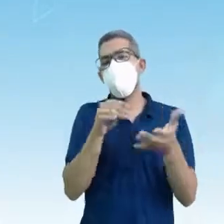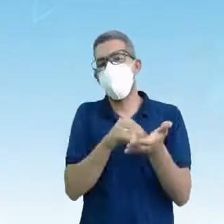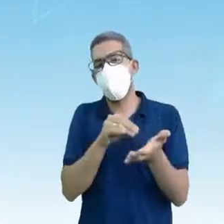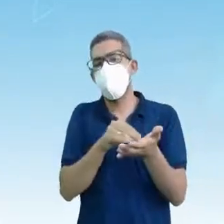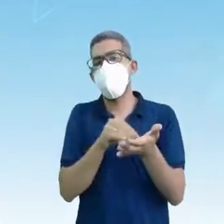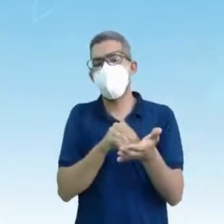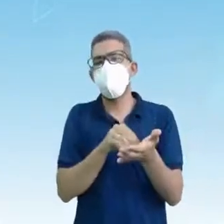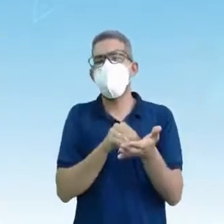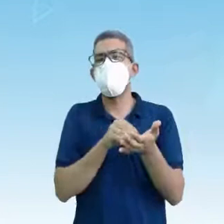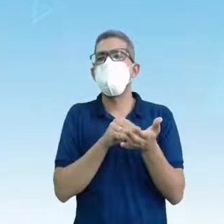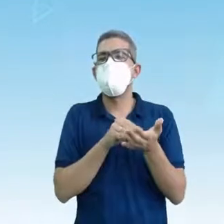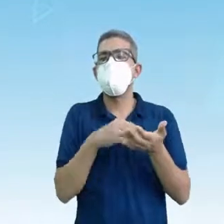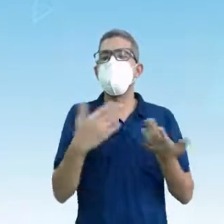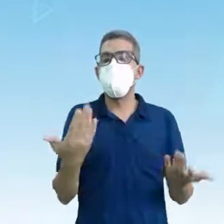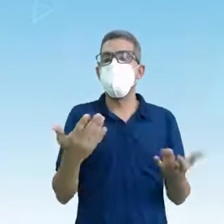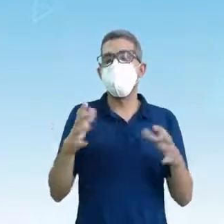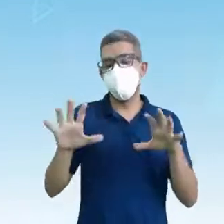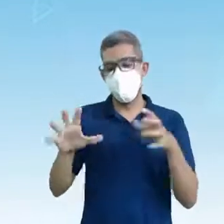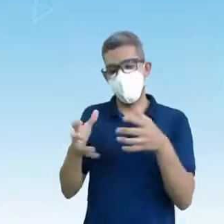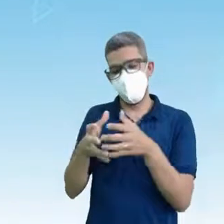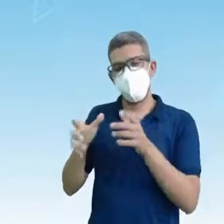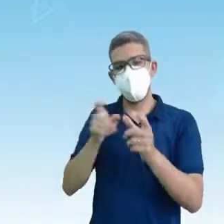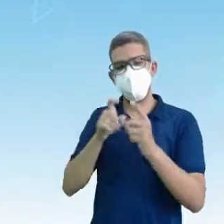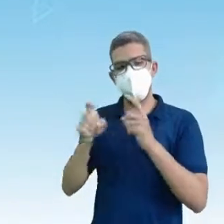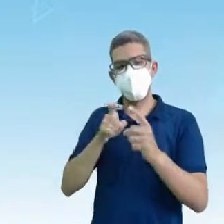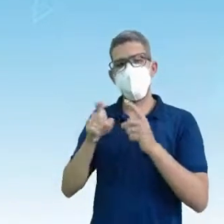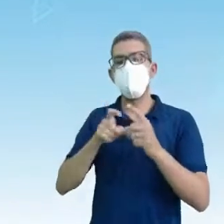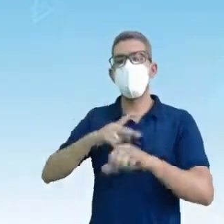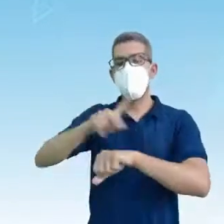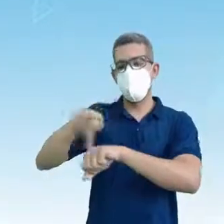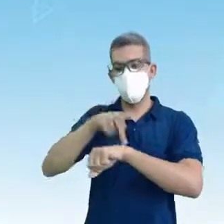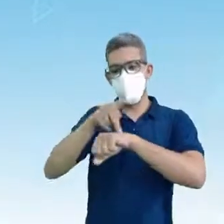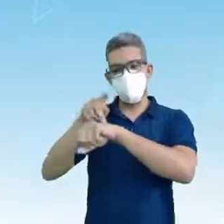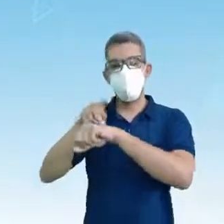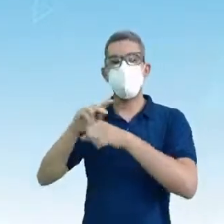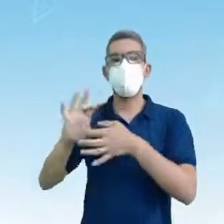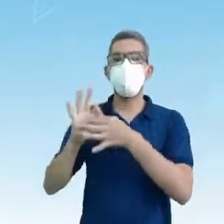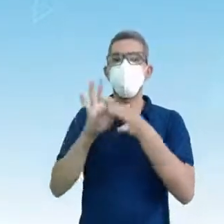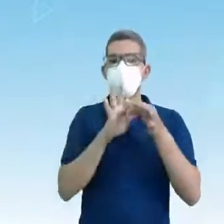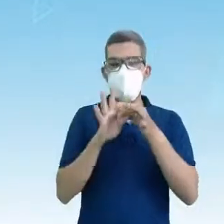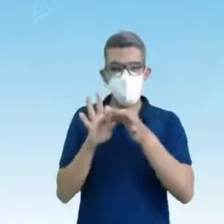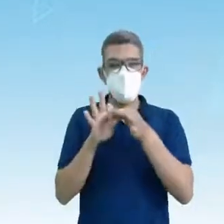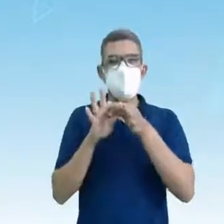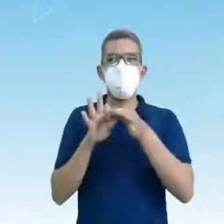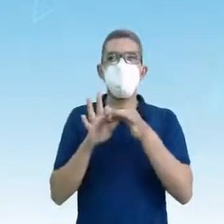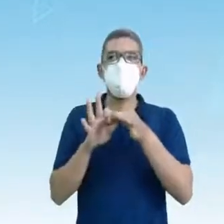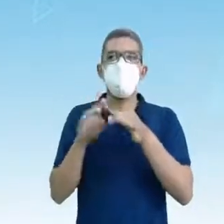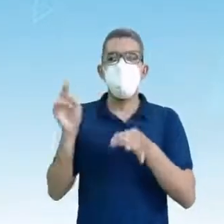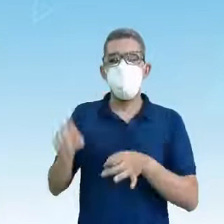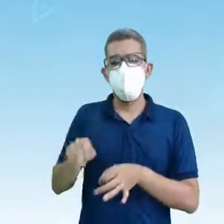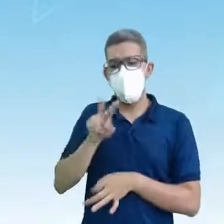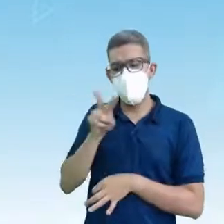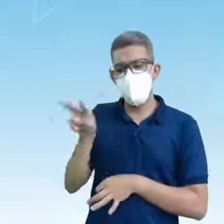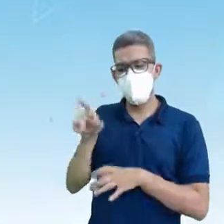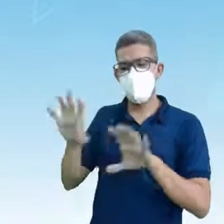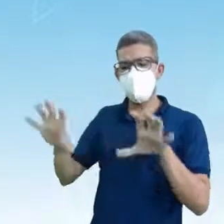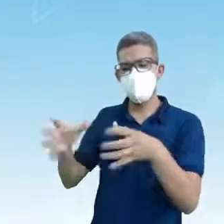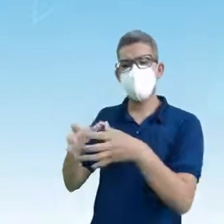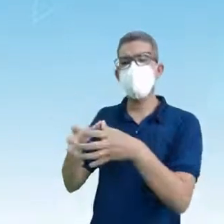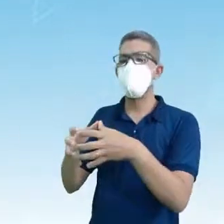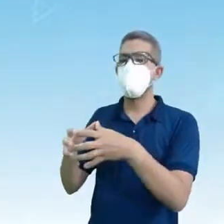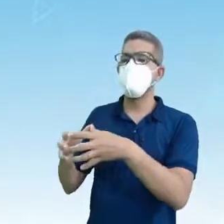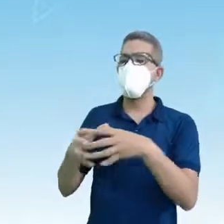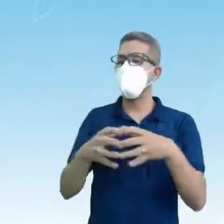a Convenção das Nações Unidas para Refugiados não considera esses migrantes por